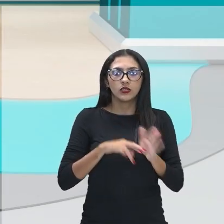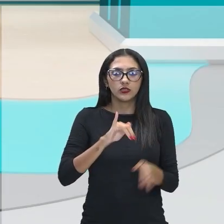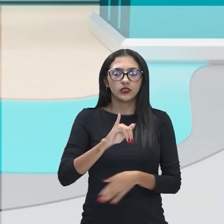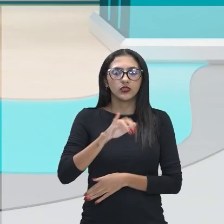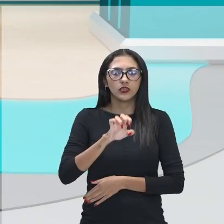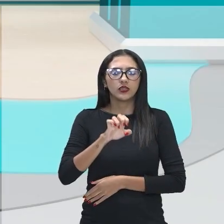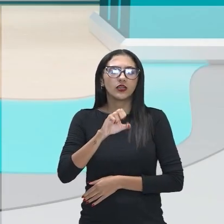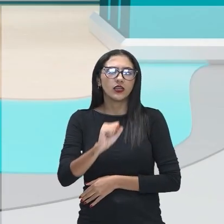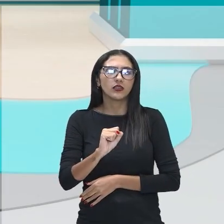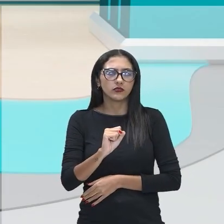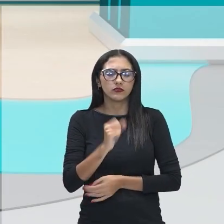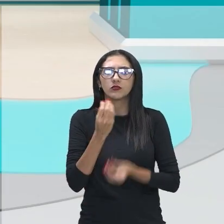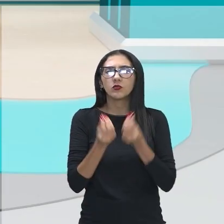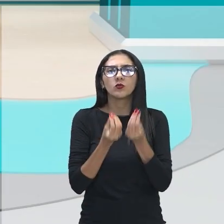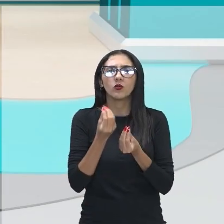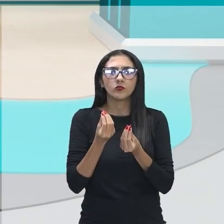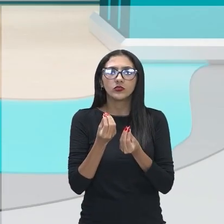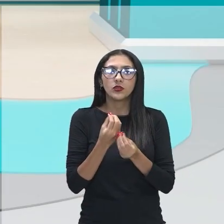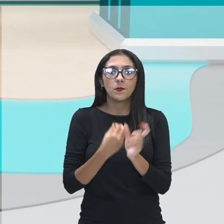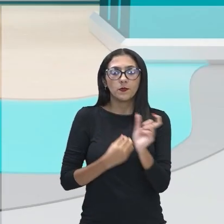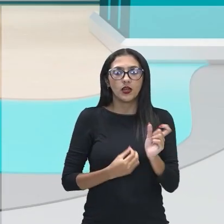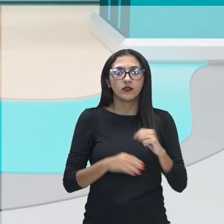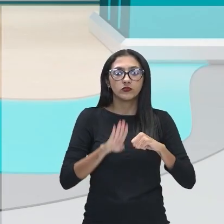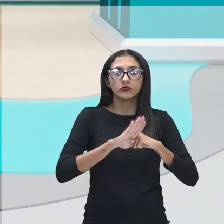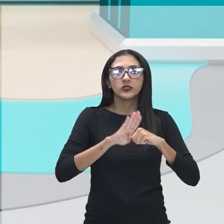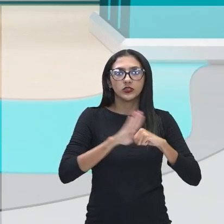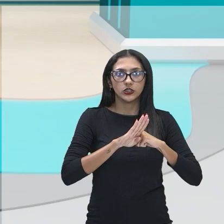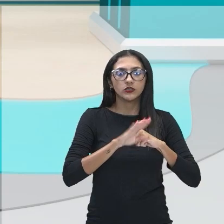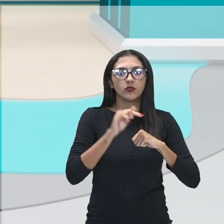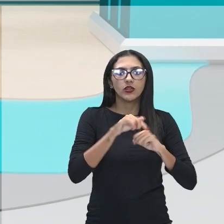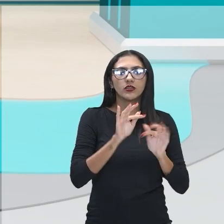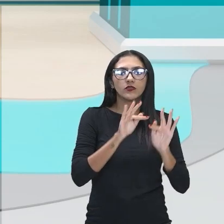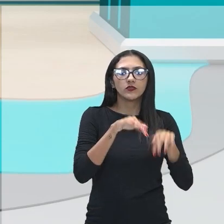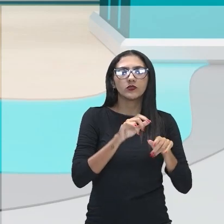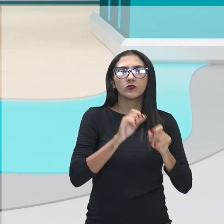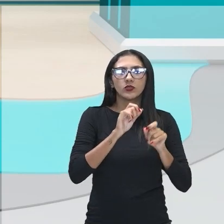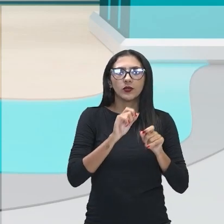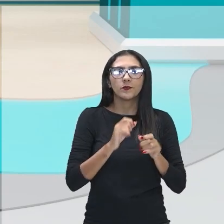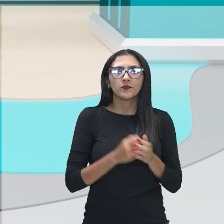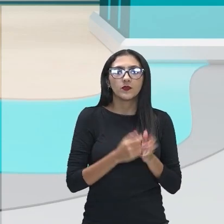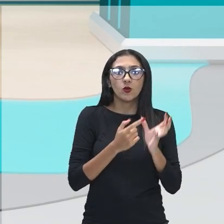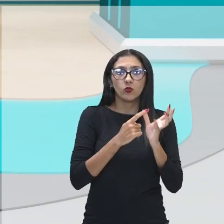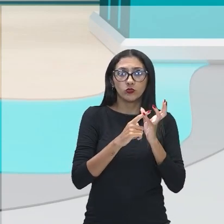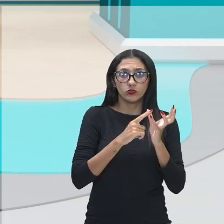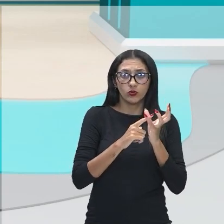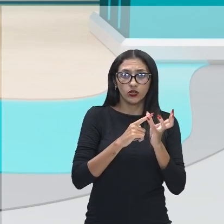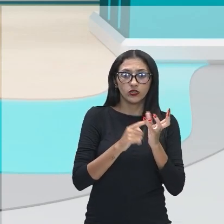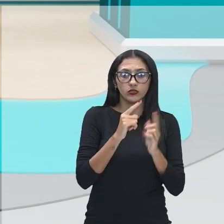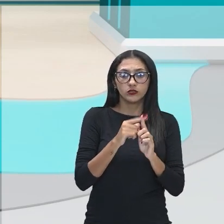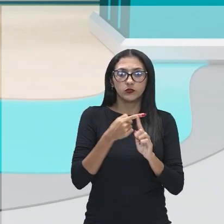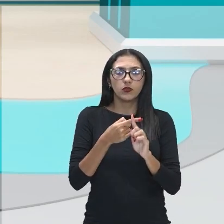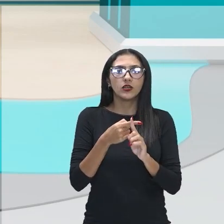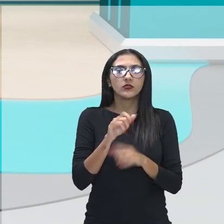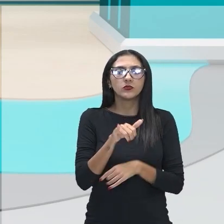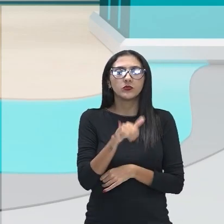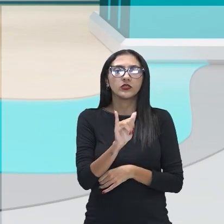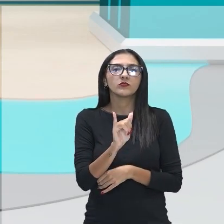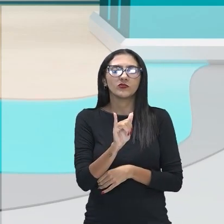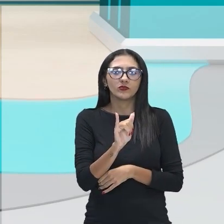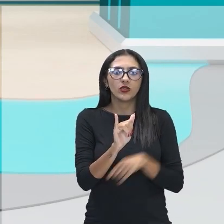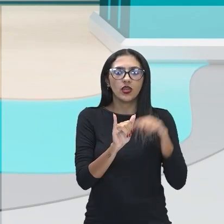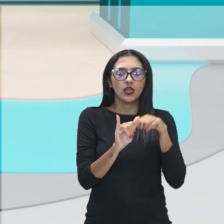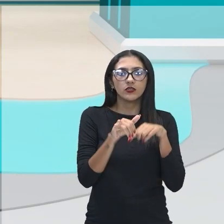as vezes que o substantivo terminar com consoante mais Y. Ele vai perder ali o Y e